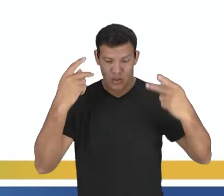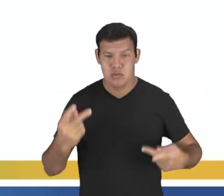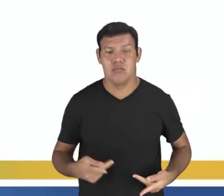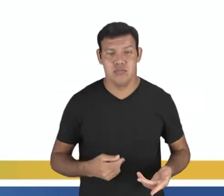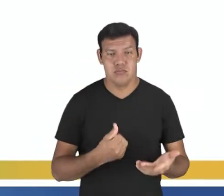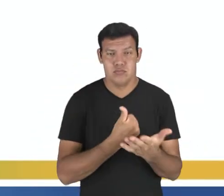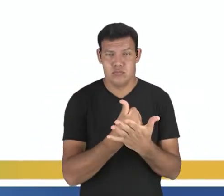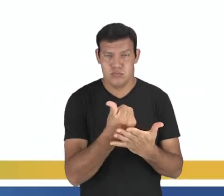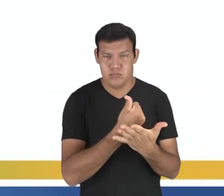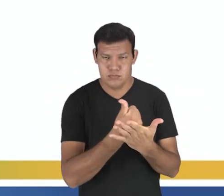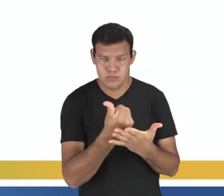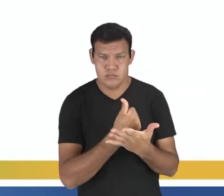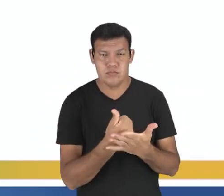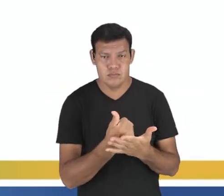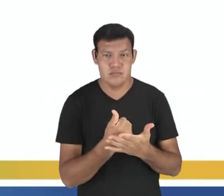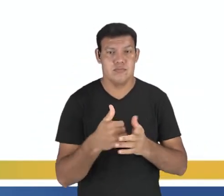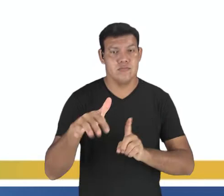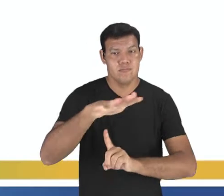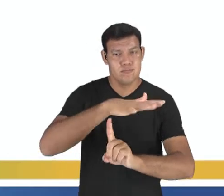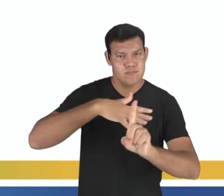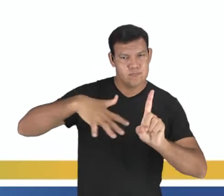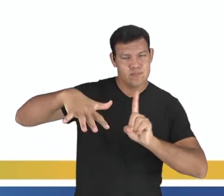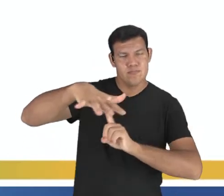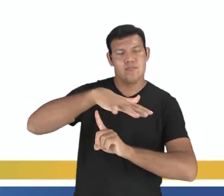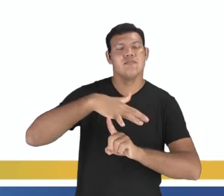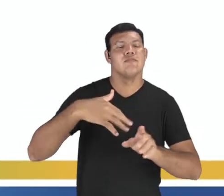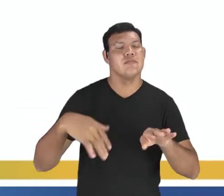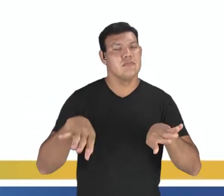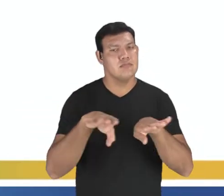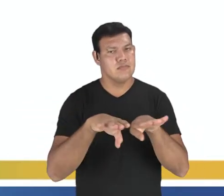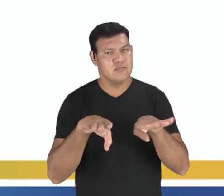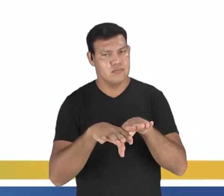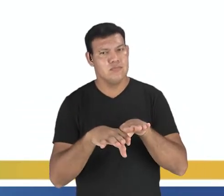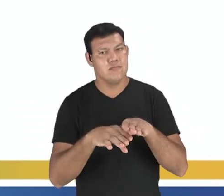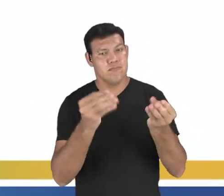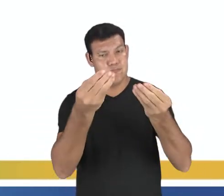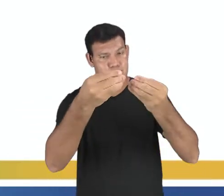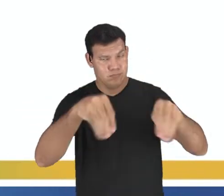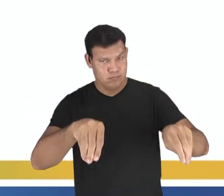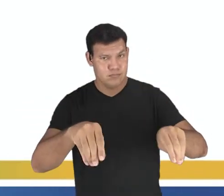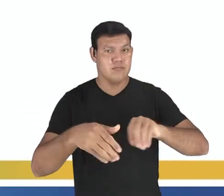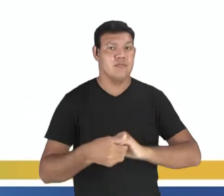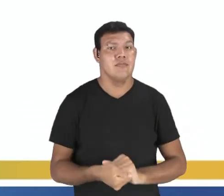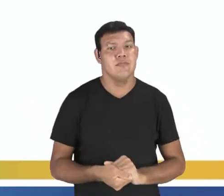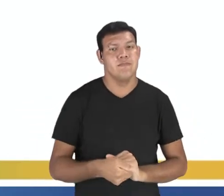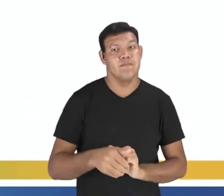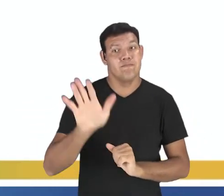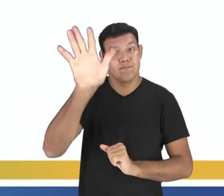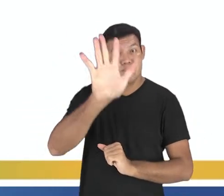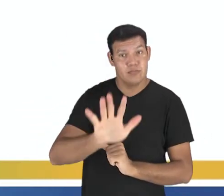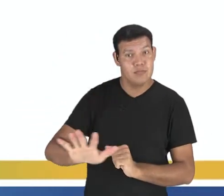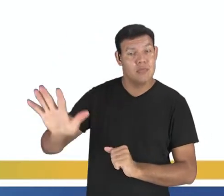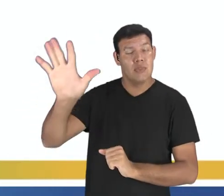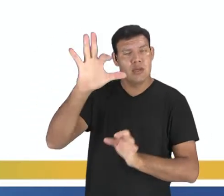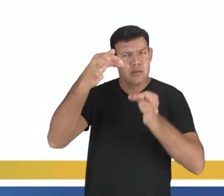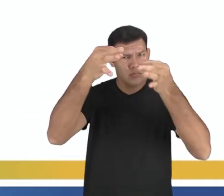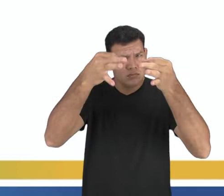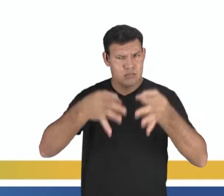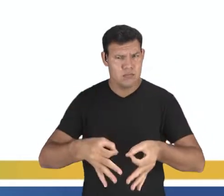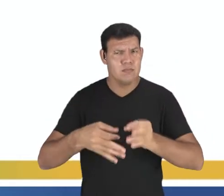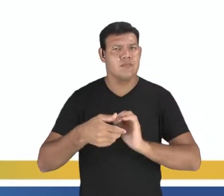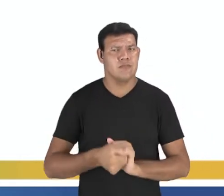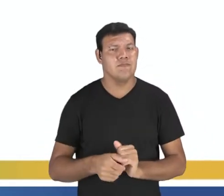o meio, com a geração de seus respectivos impactos. De maneira geral, é correto dizer que há